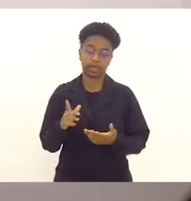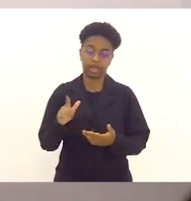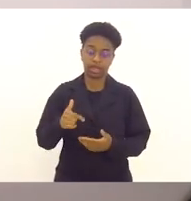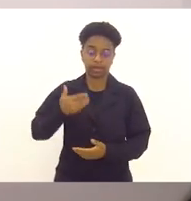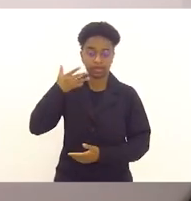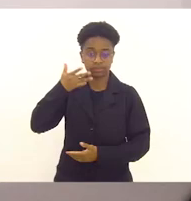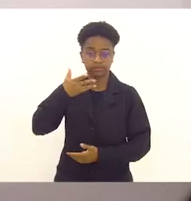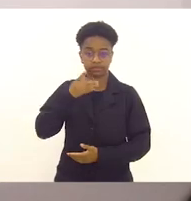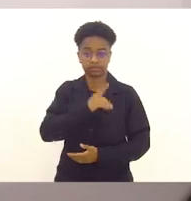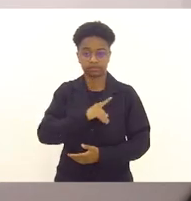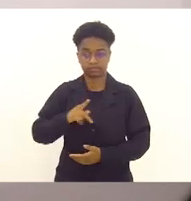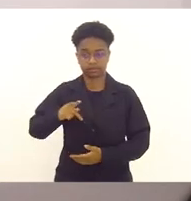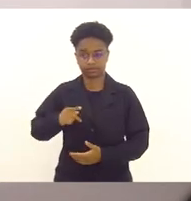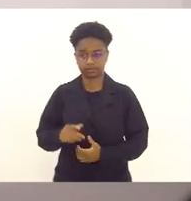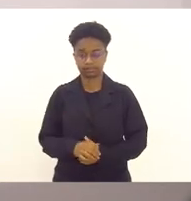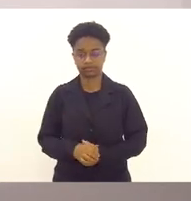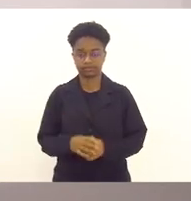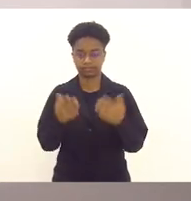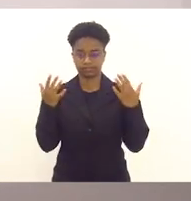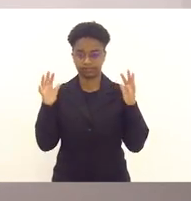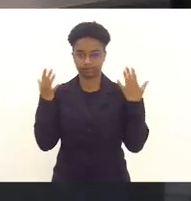da Defensoria